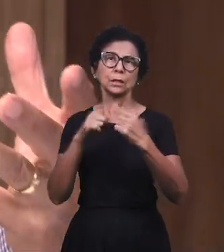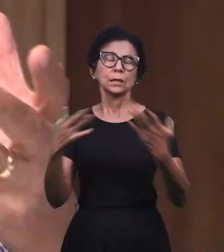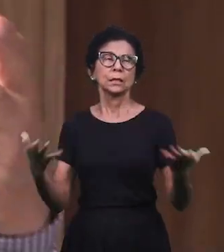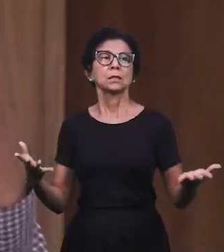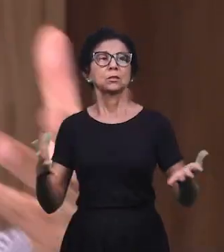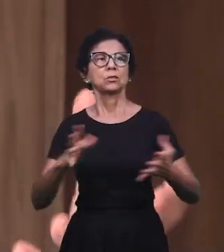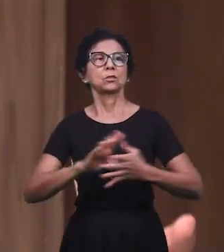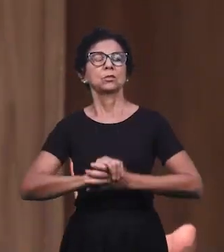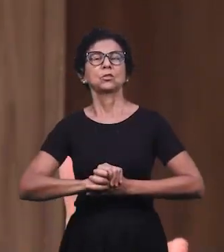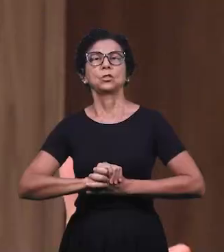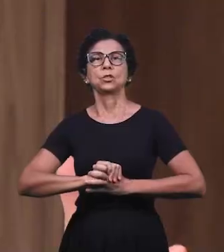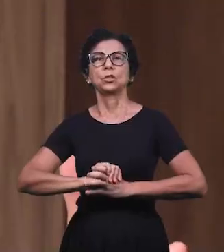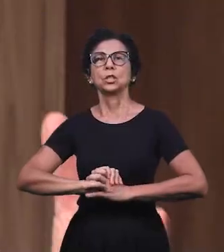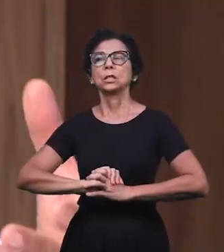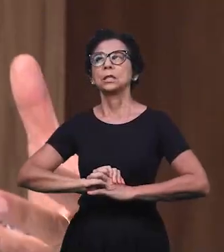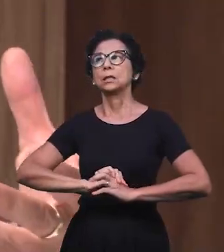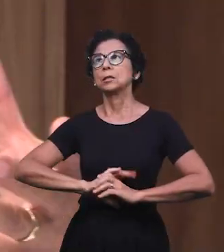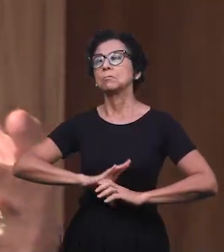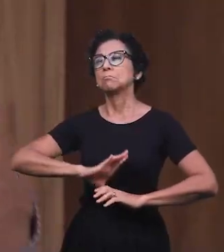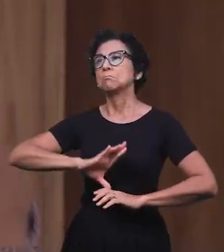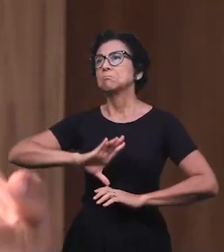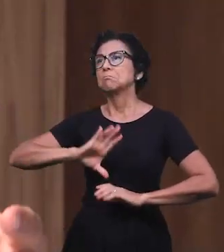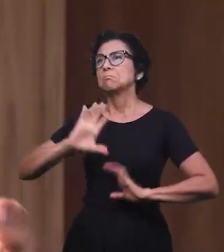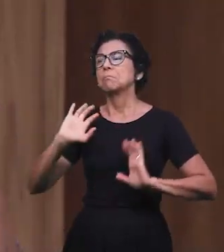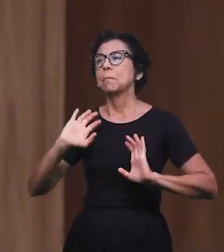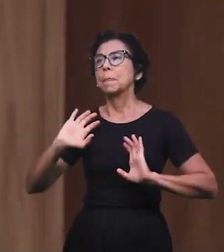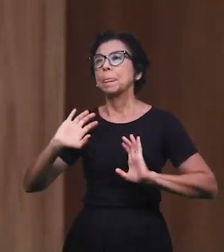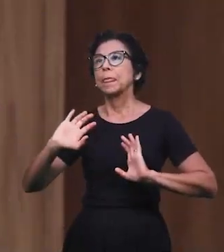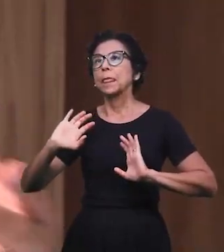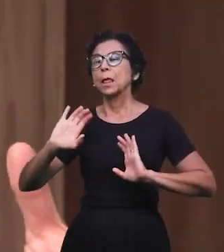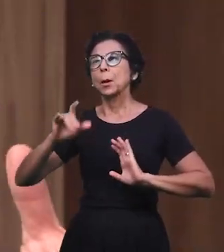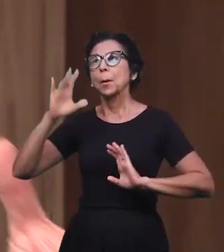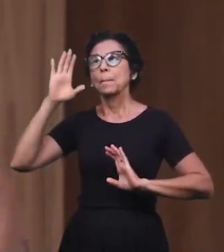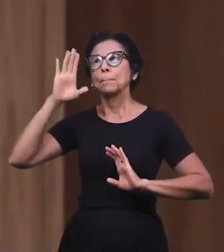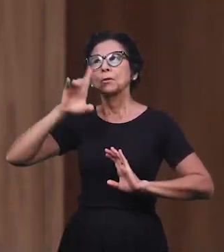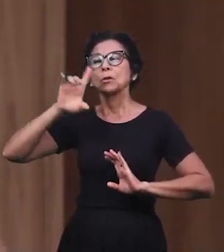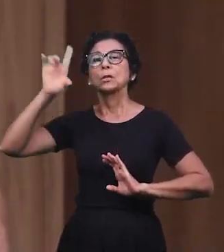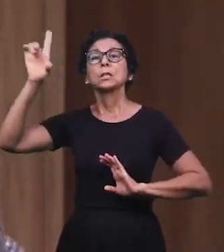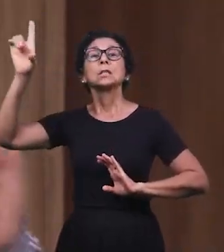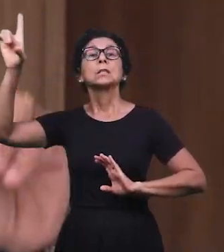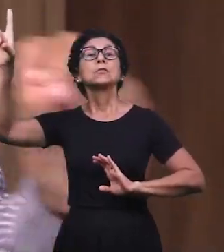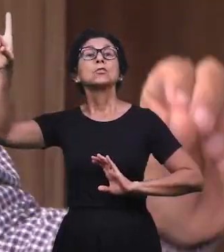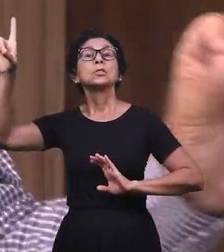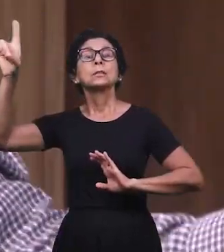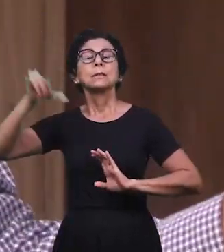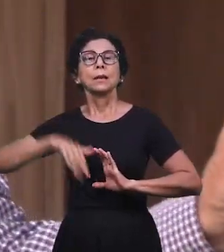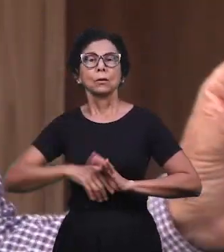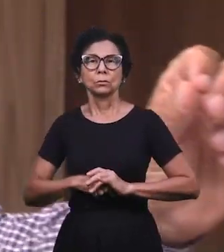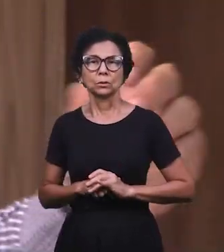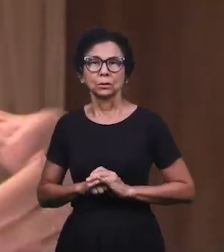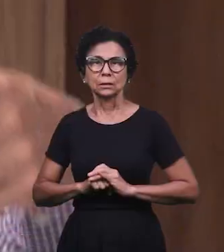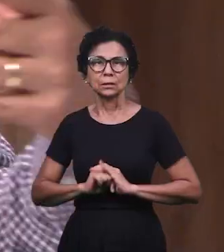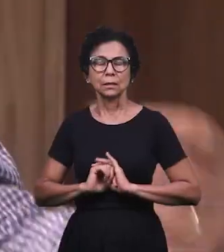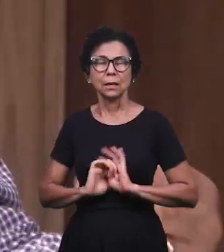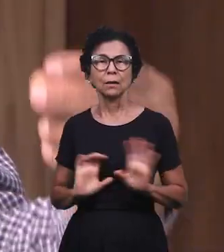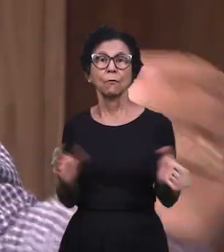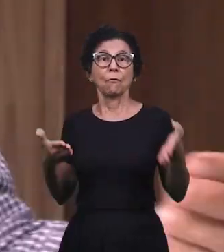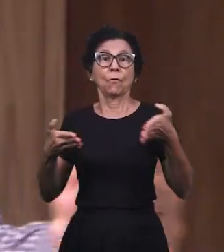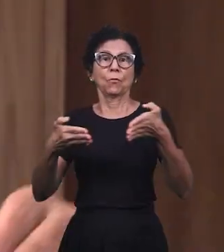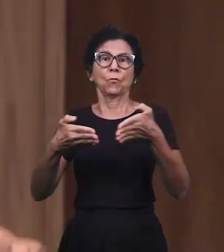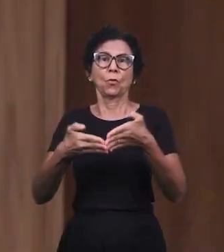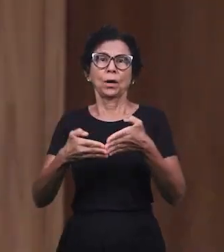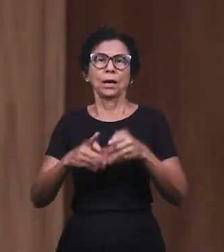destacar Deus, mas o objetivo primário apenas de contestar a